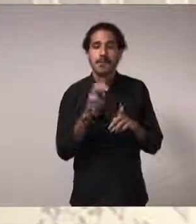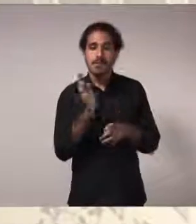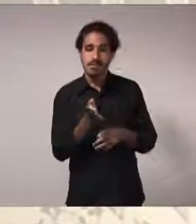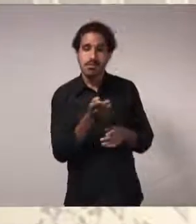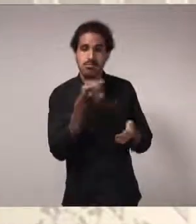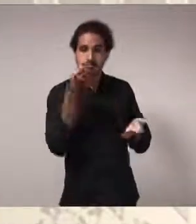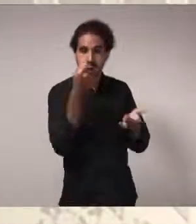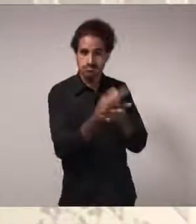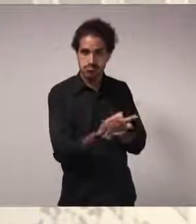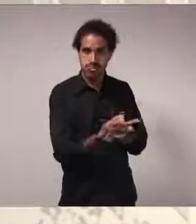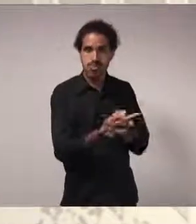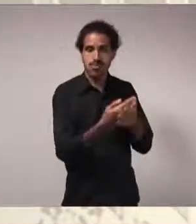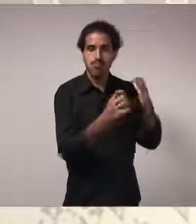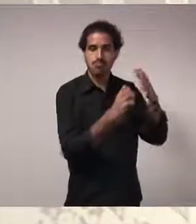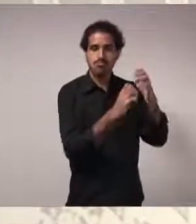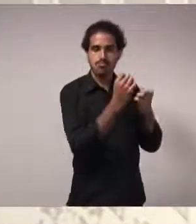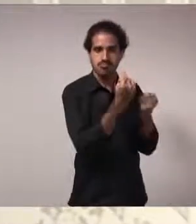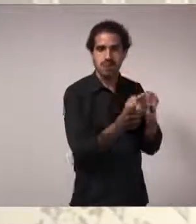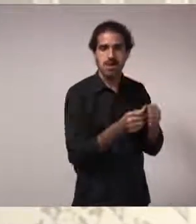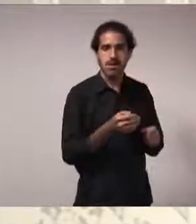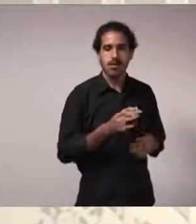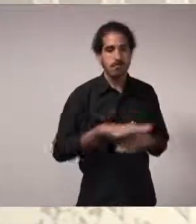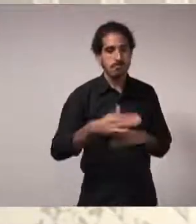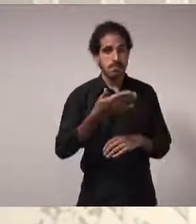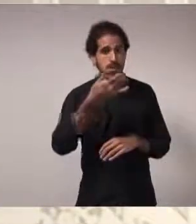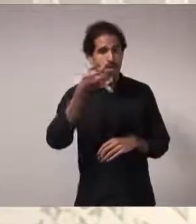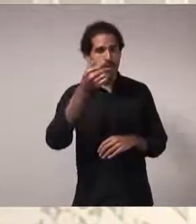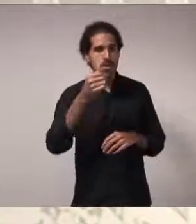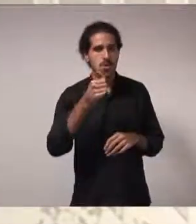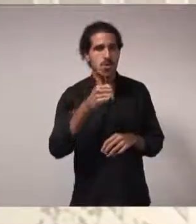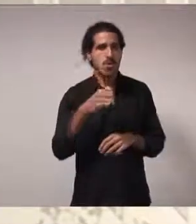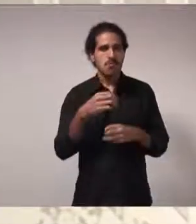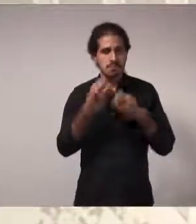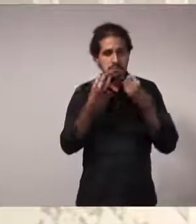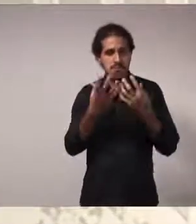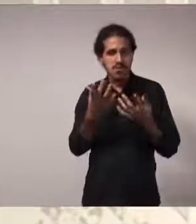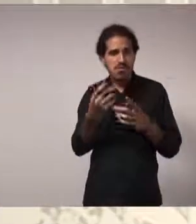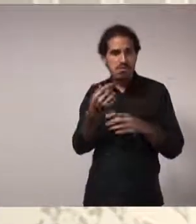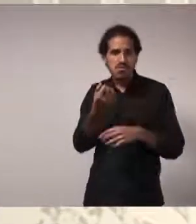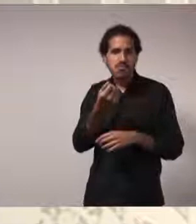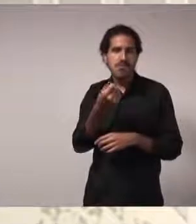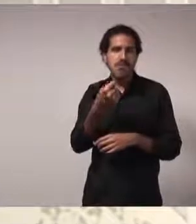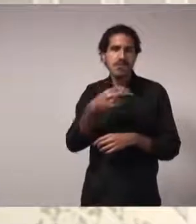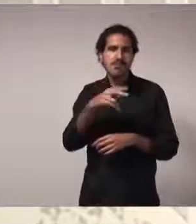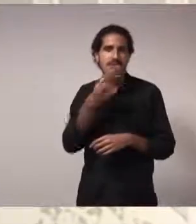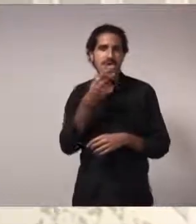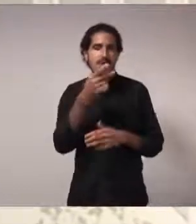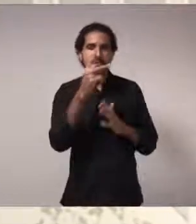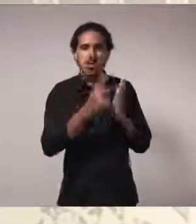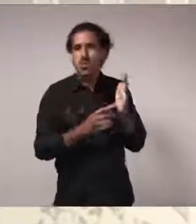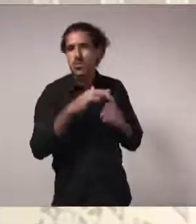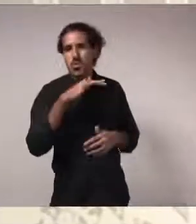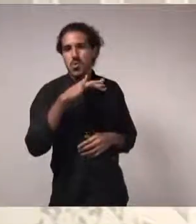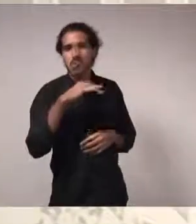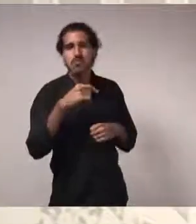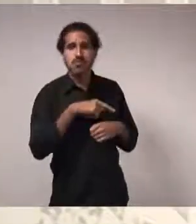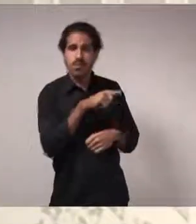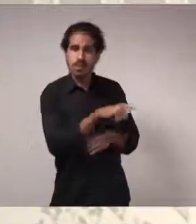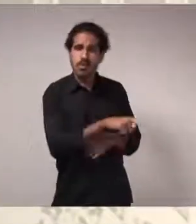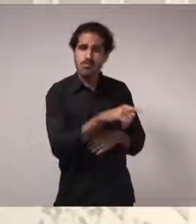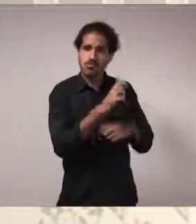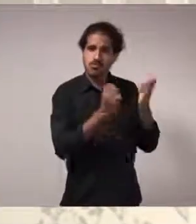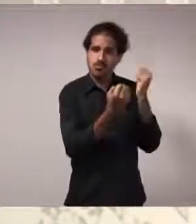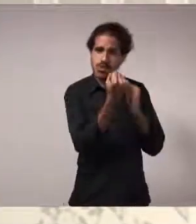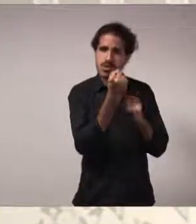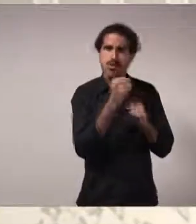de maior eficiência, né, não invalida o projeto, até porque era necessário. Os equipamentos antigos